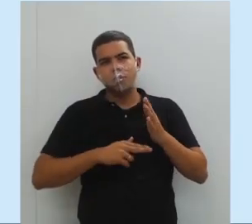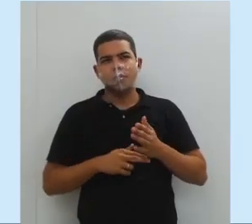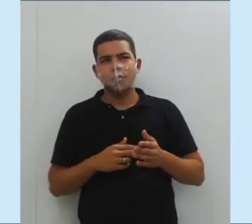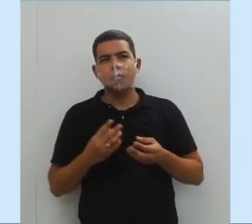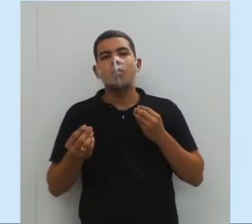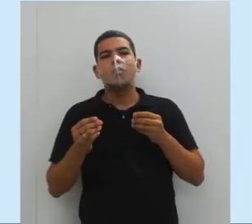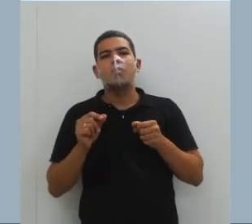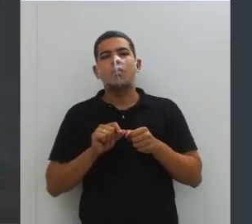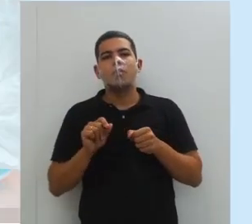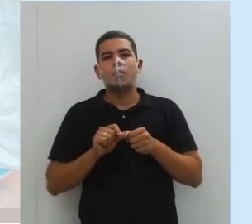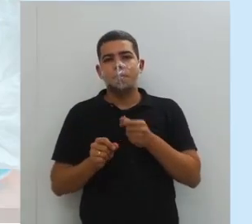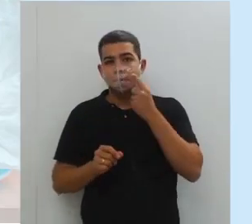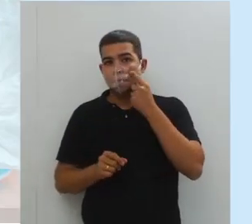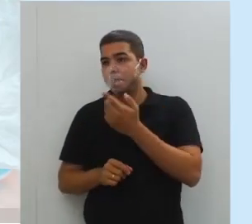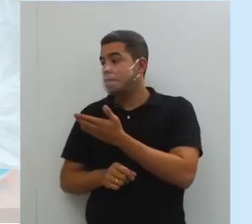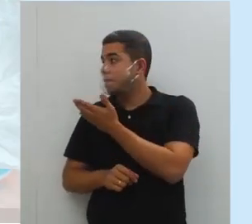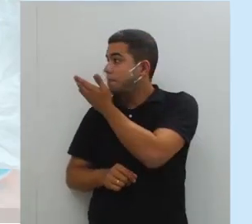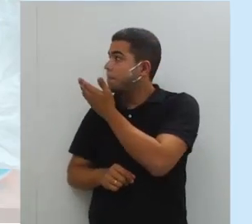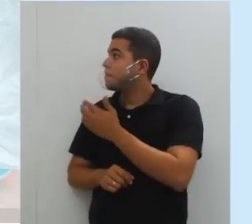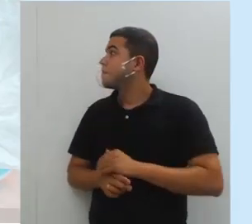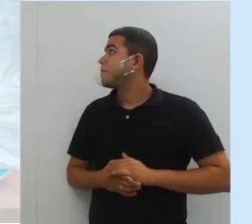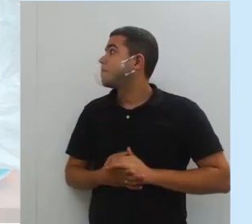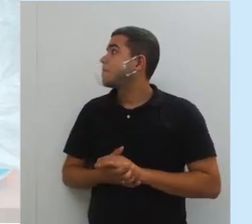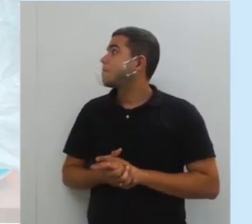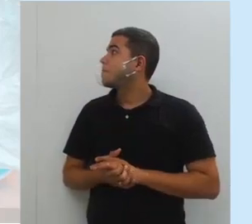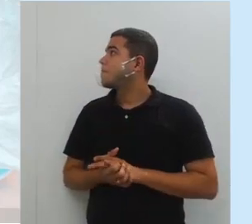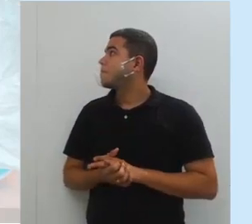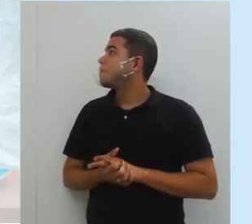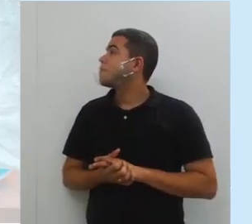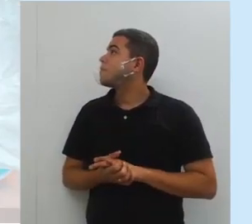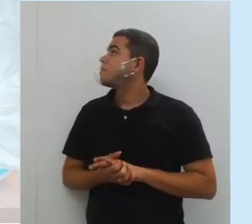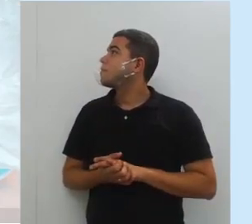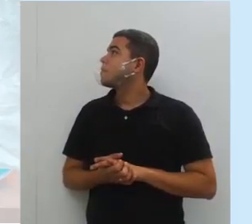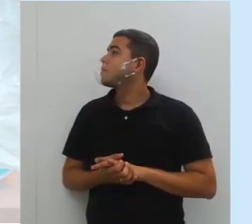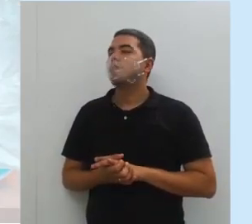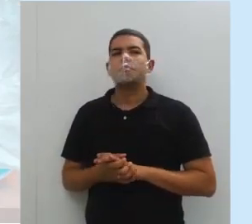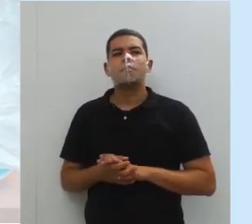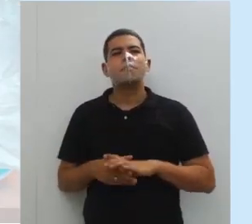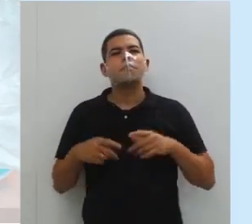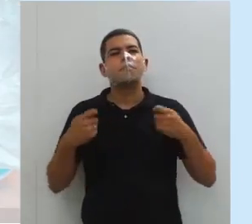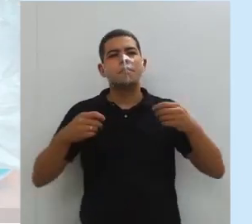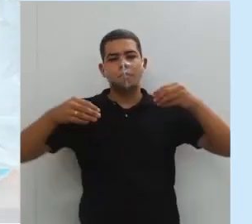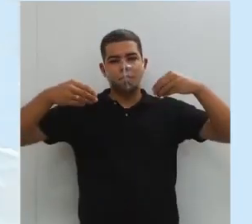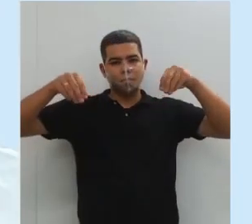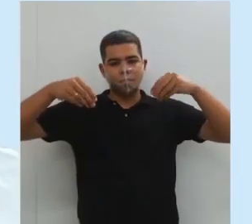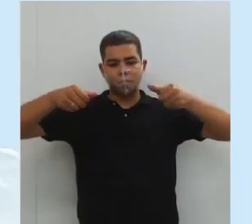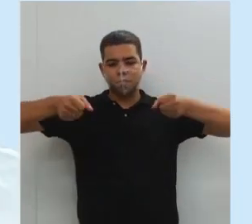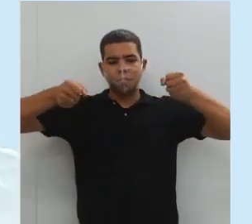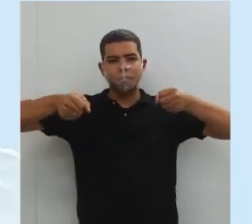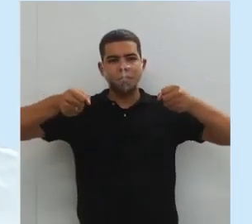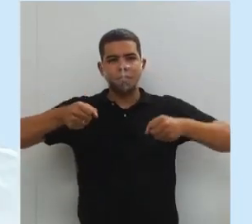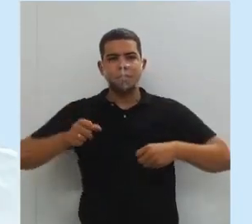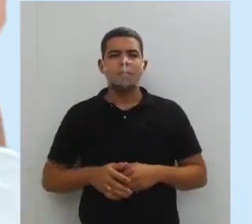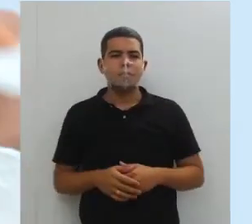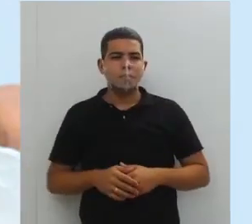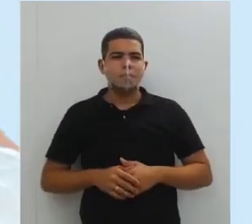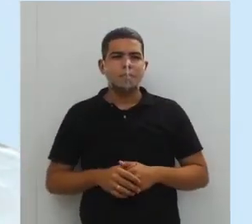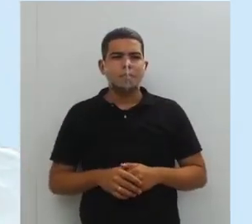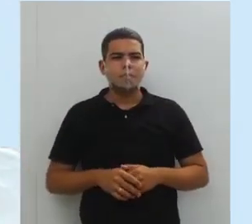Vamos lá confeccionar? Então, para confeccionarmos a nossa peteca, nós vamos precisar de sacola